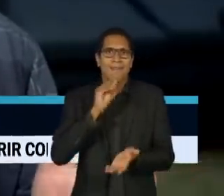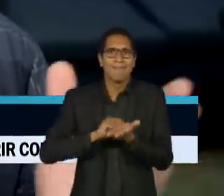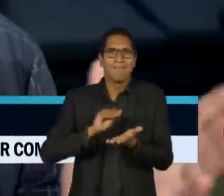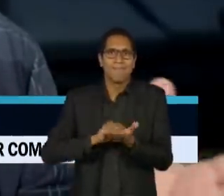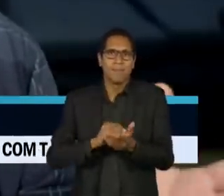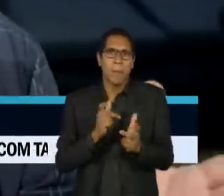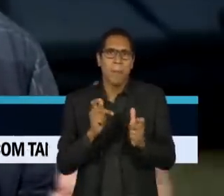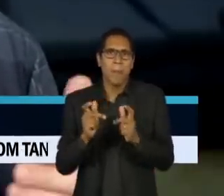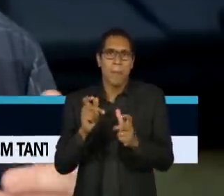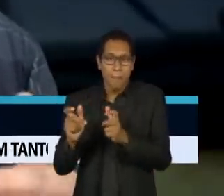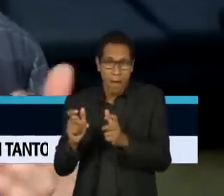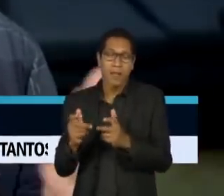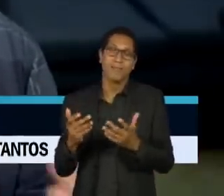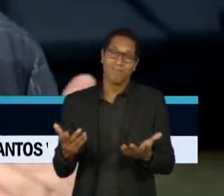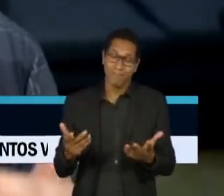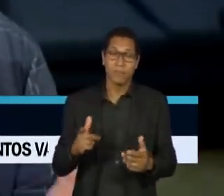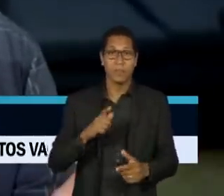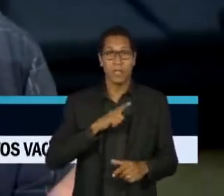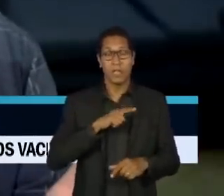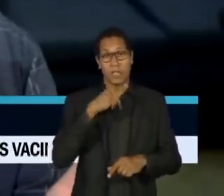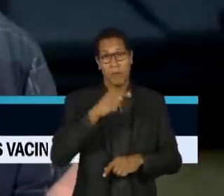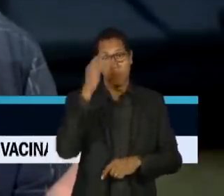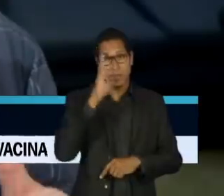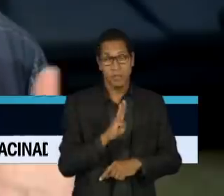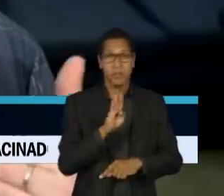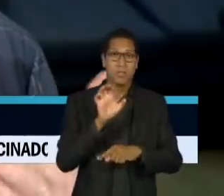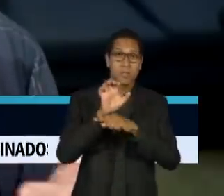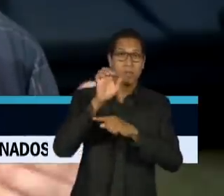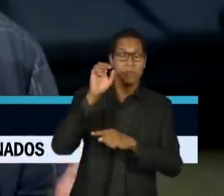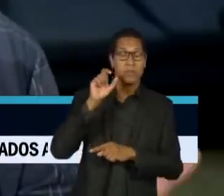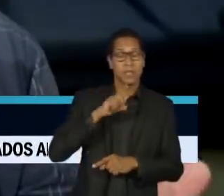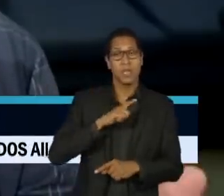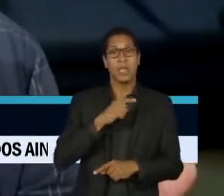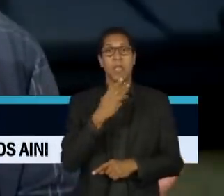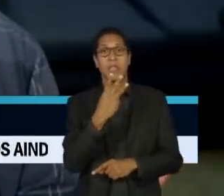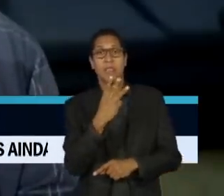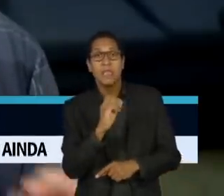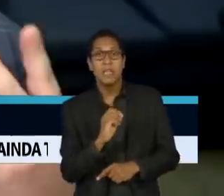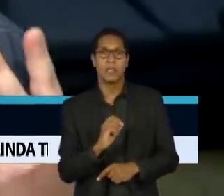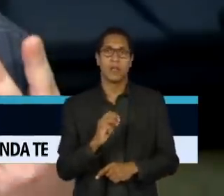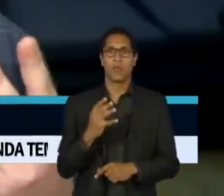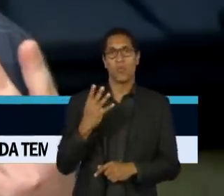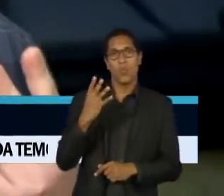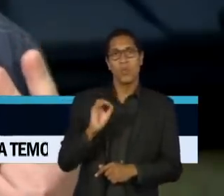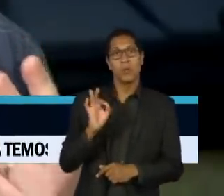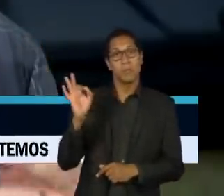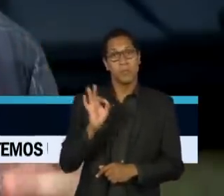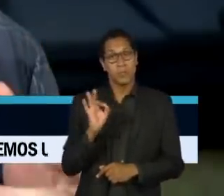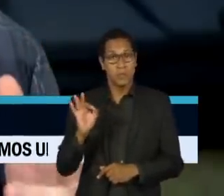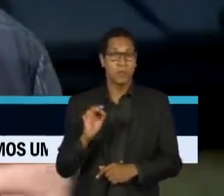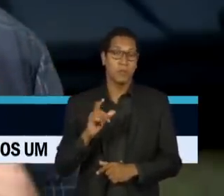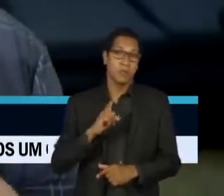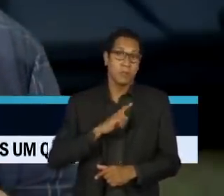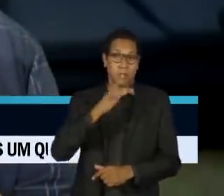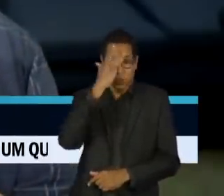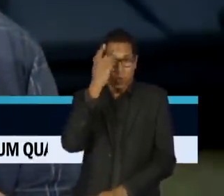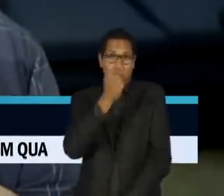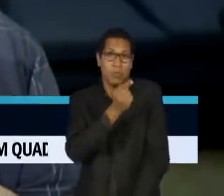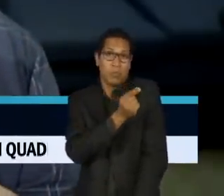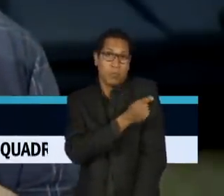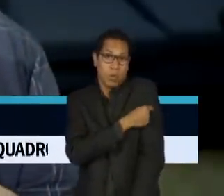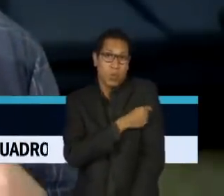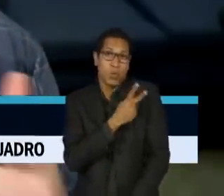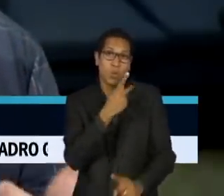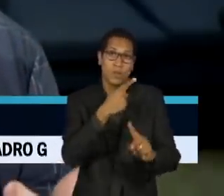estados brasileiros na região norte que estão chegando em 30%, 40% só da população totalmente imunizada com 2 doses. A Ômicron vai